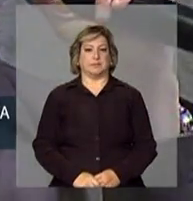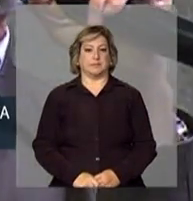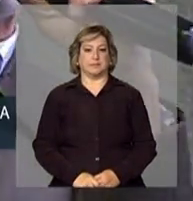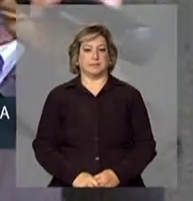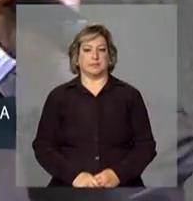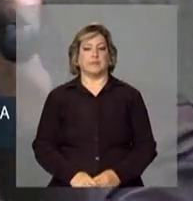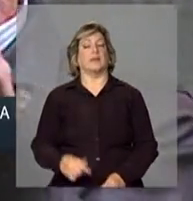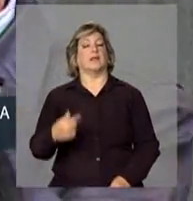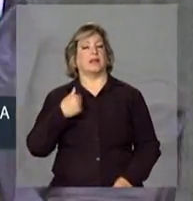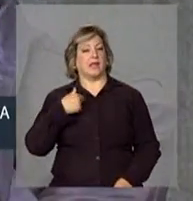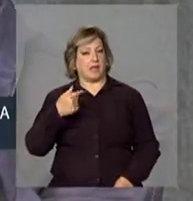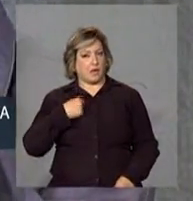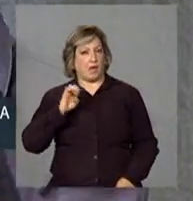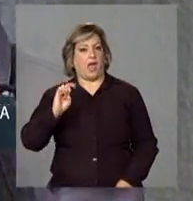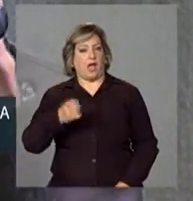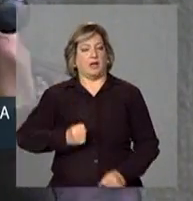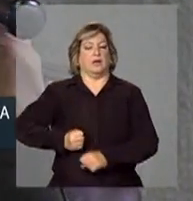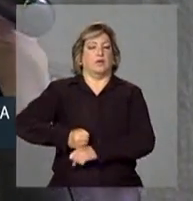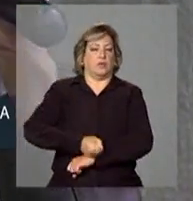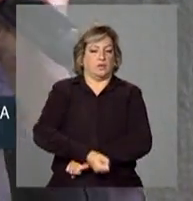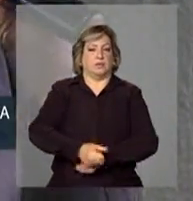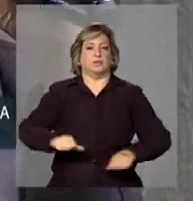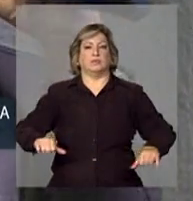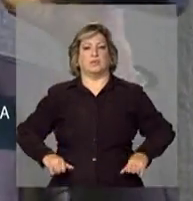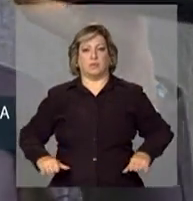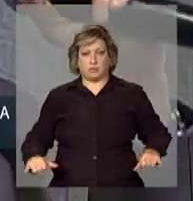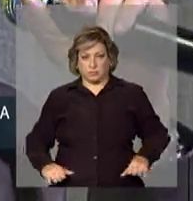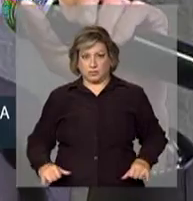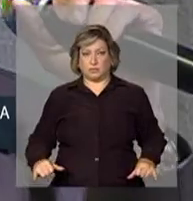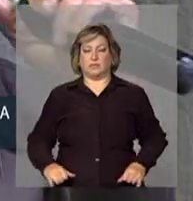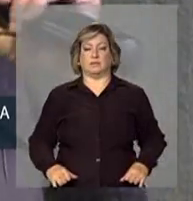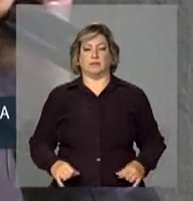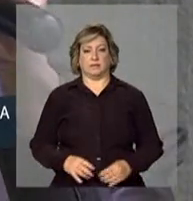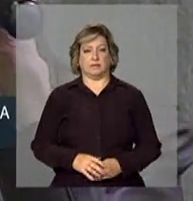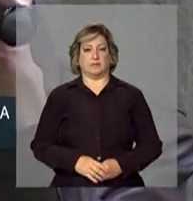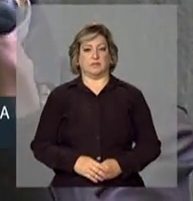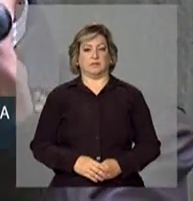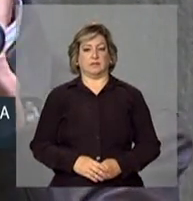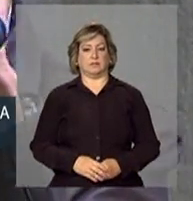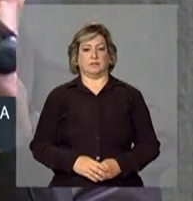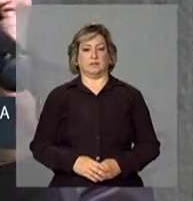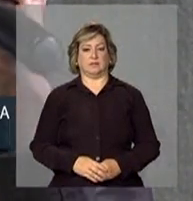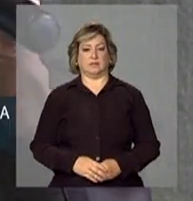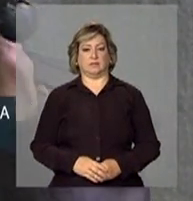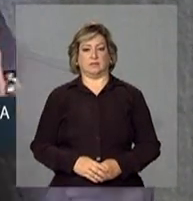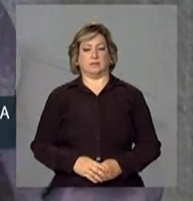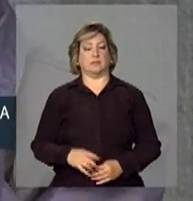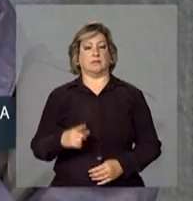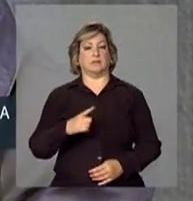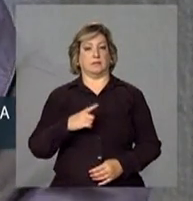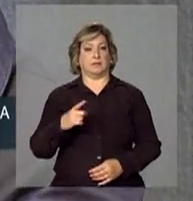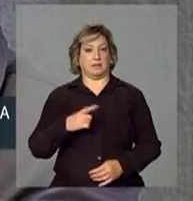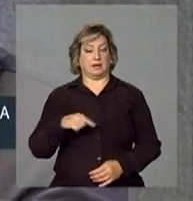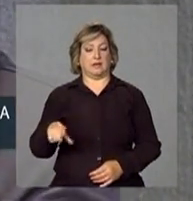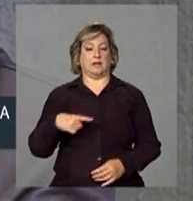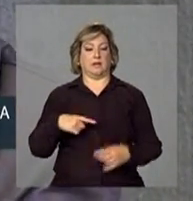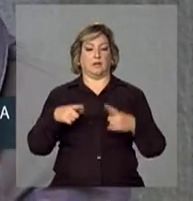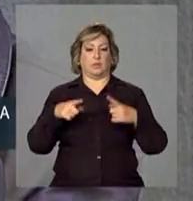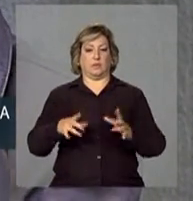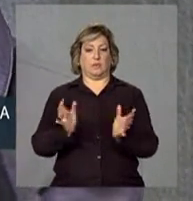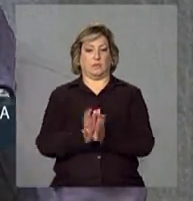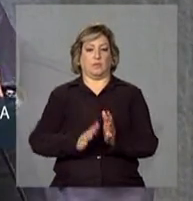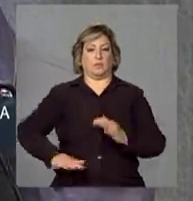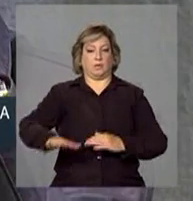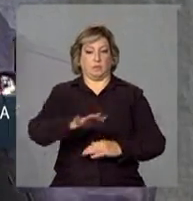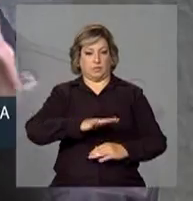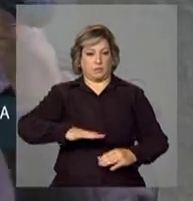Fui torturado, então, no DOI-COD, no DEOPS, recebendo lá,